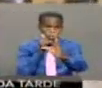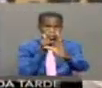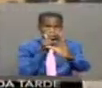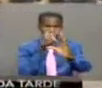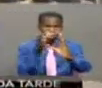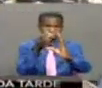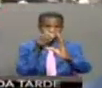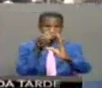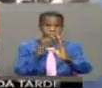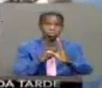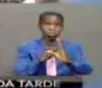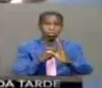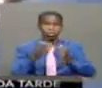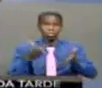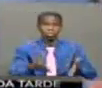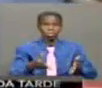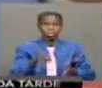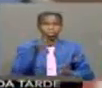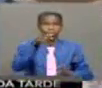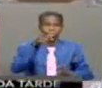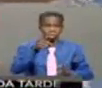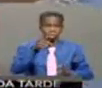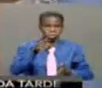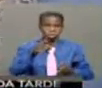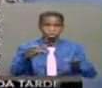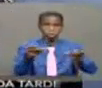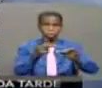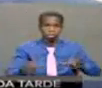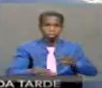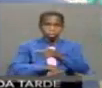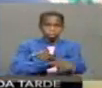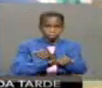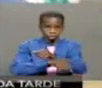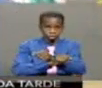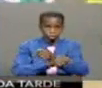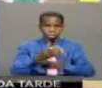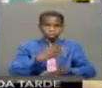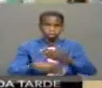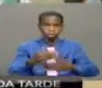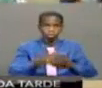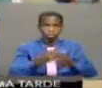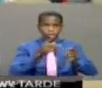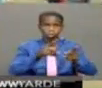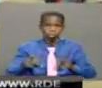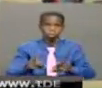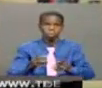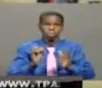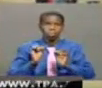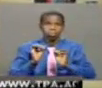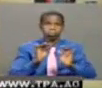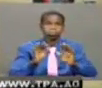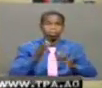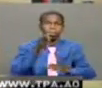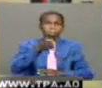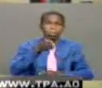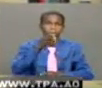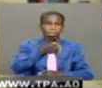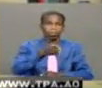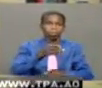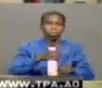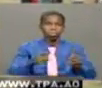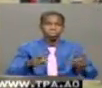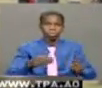arredou o pé. O estádio municipal do Dande continua, portanto, com o número definido, tendo em conta a observância das medidas